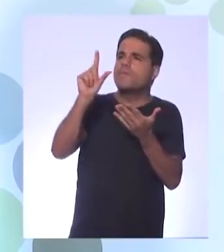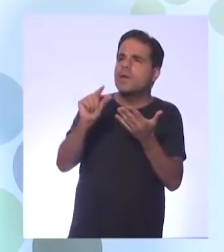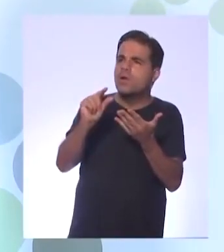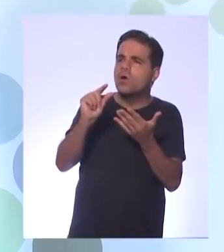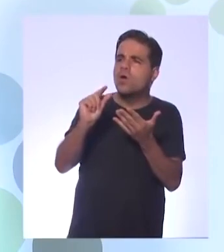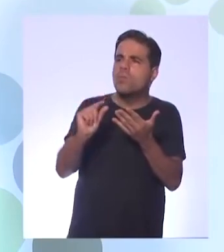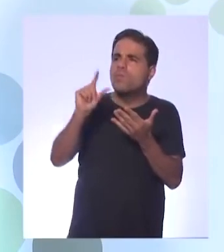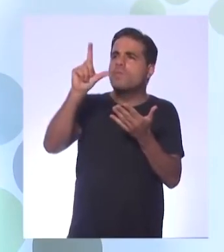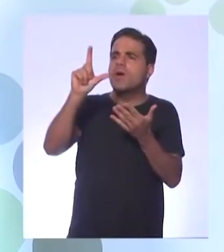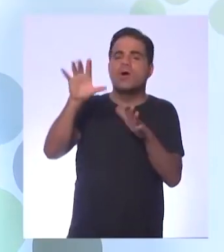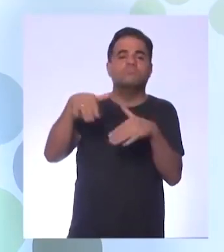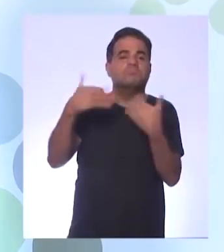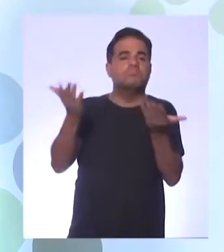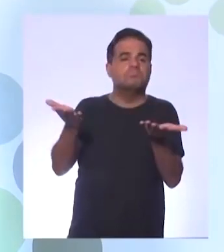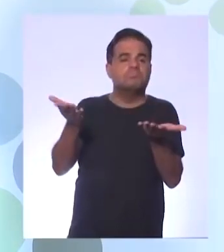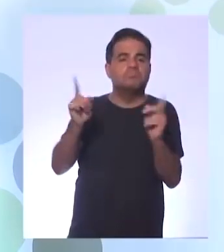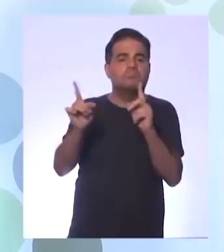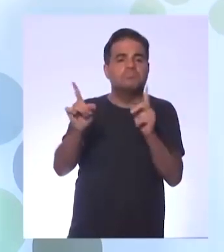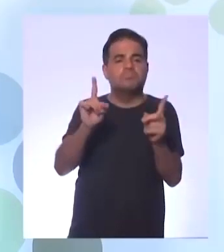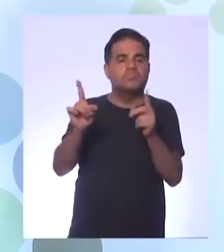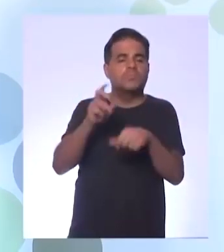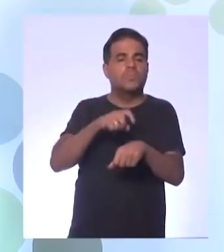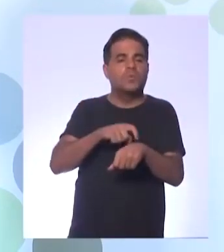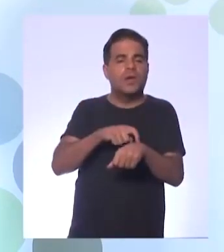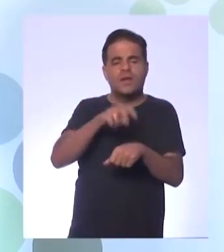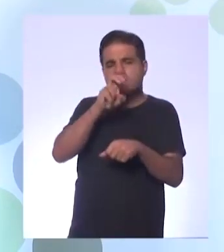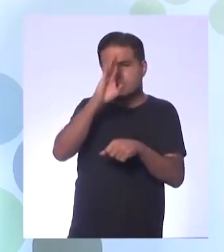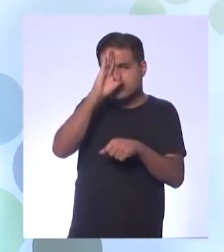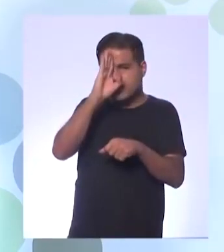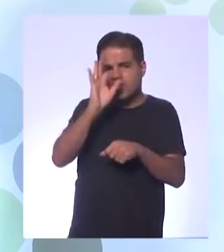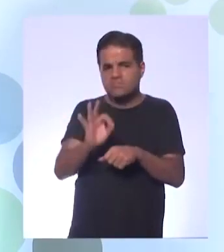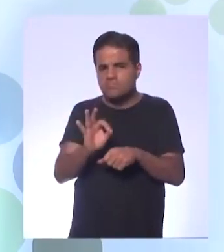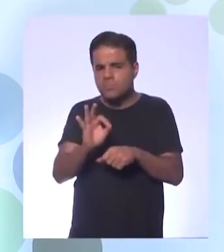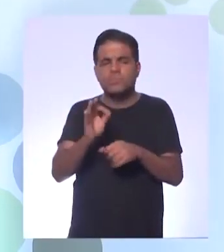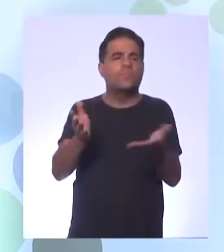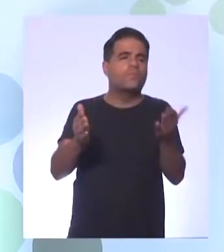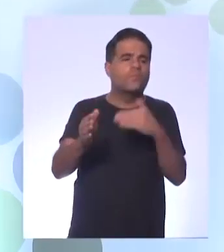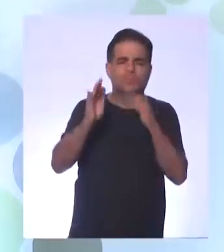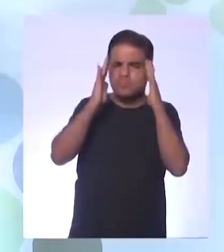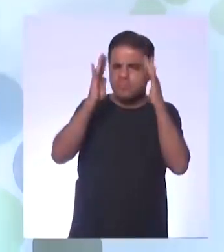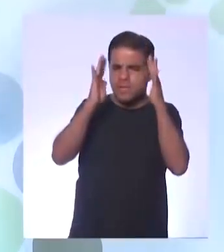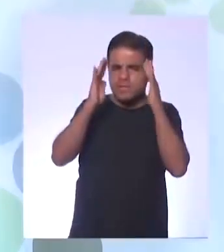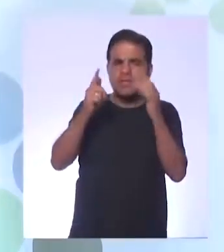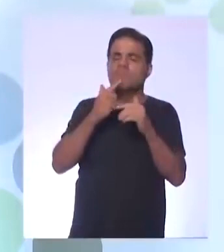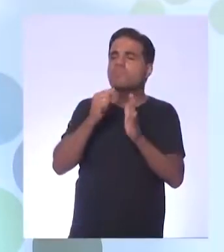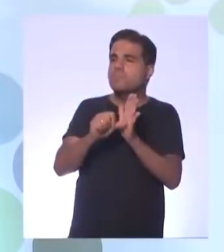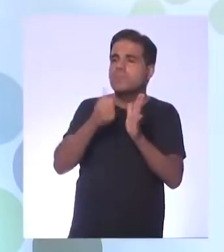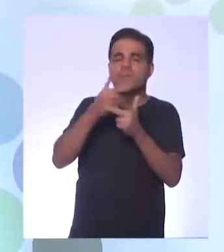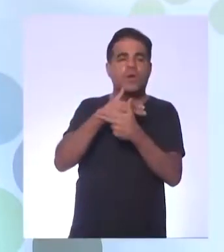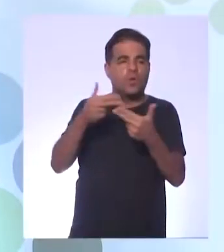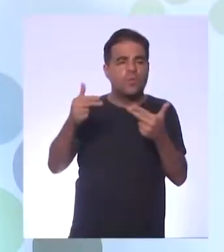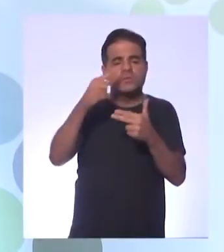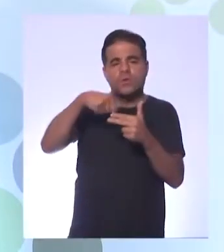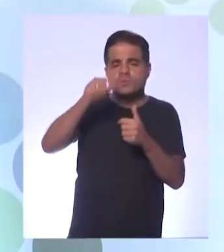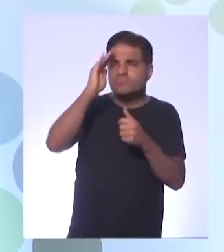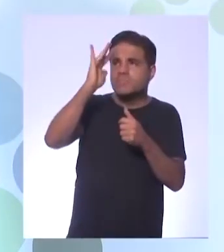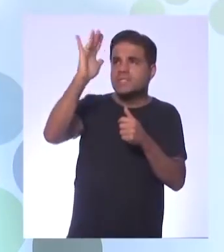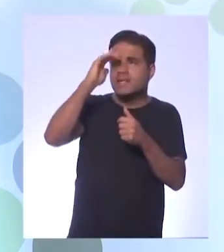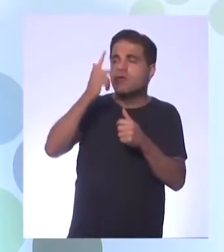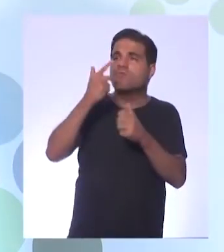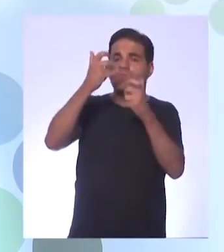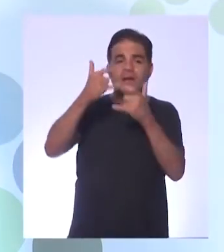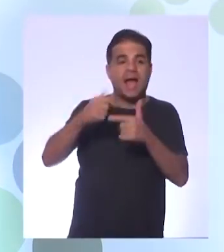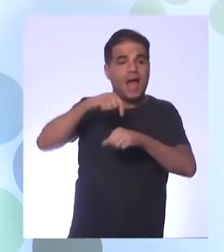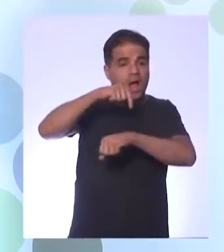esse maior entre os ponteiros às 5 horas em ponto. Vamos pensar? Então, vou mostrar aqui para vocês. Ó. Primeira coisa que a gente vai pensar. Quando a gente está falando